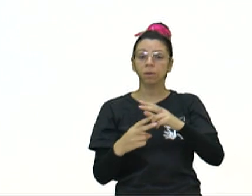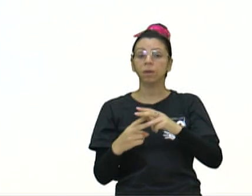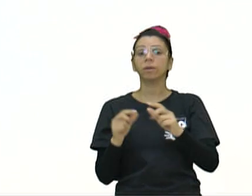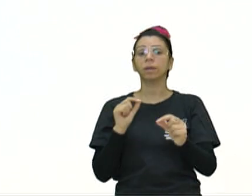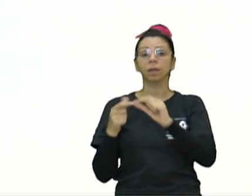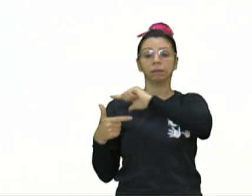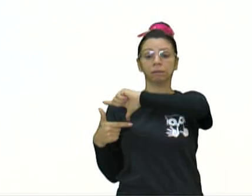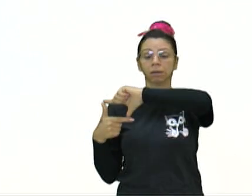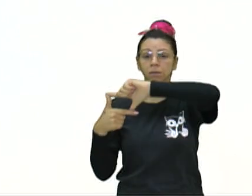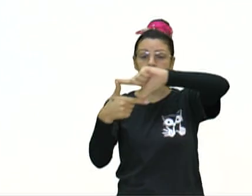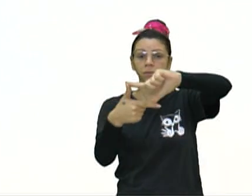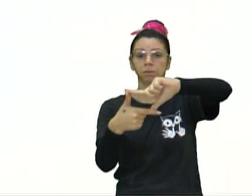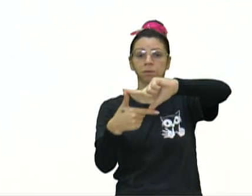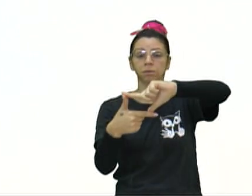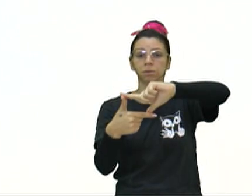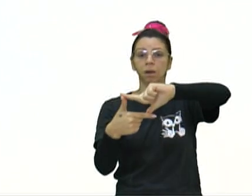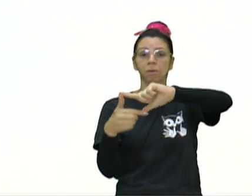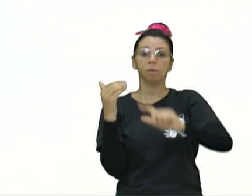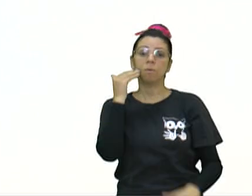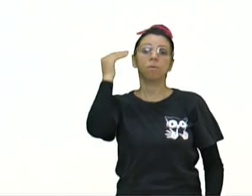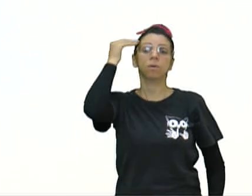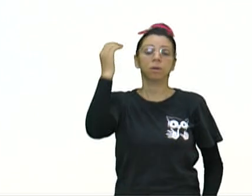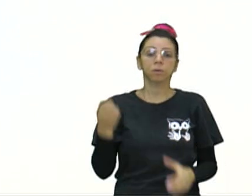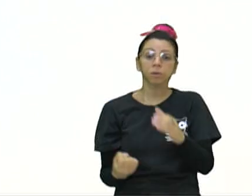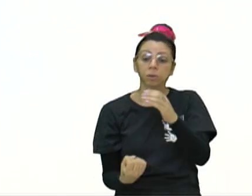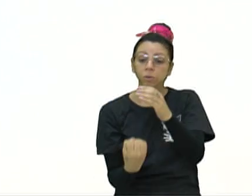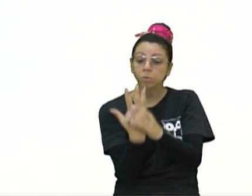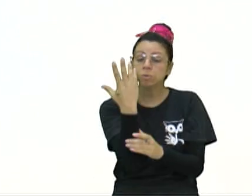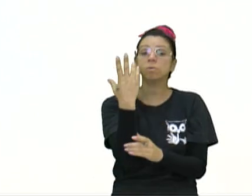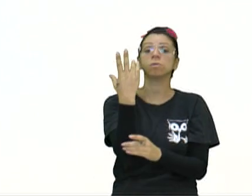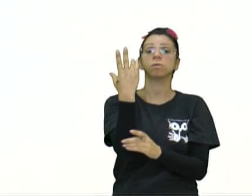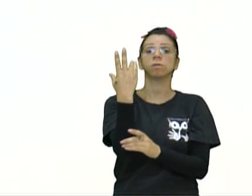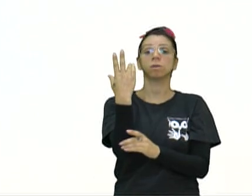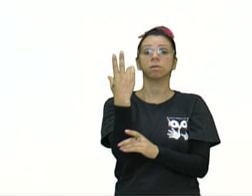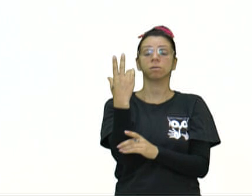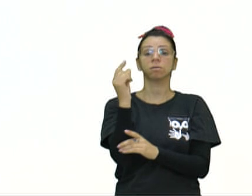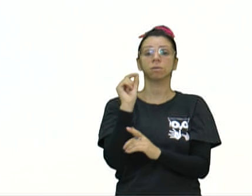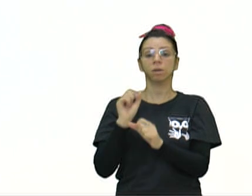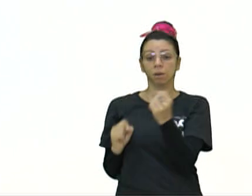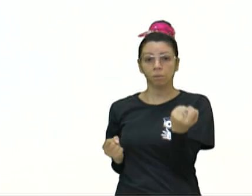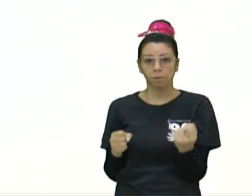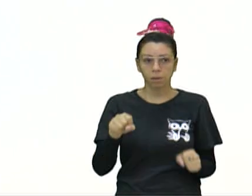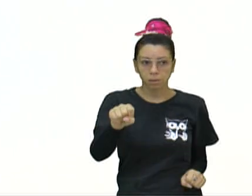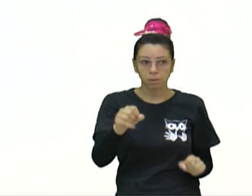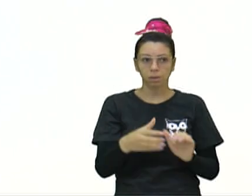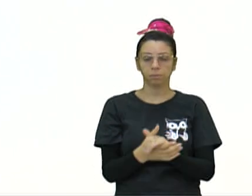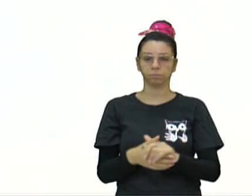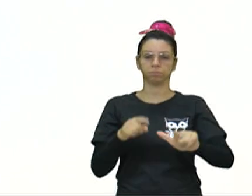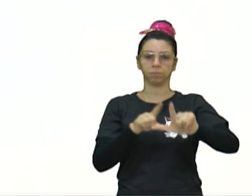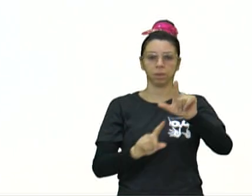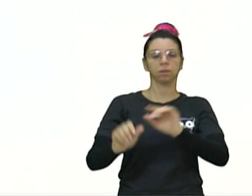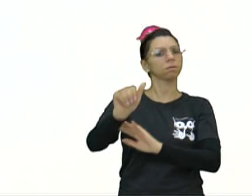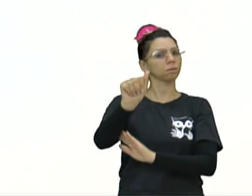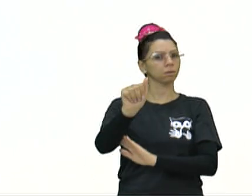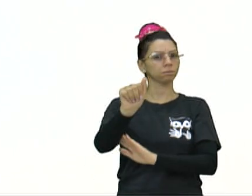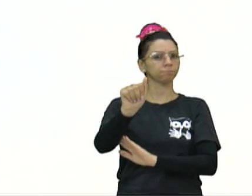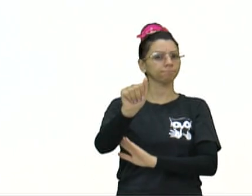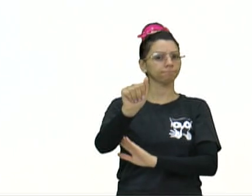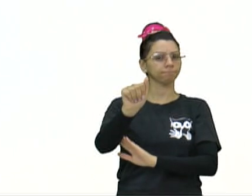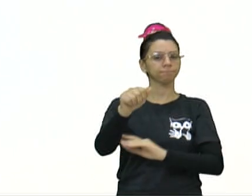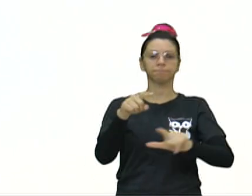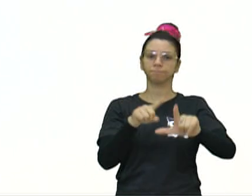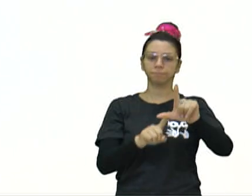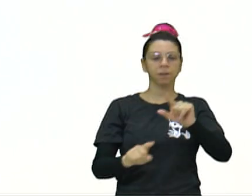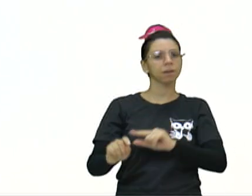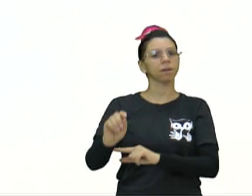origem ao Taekwondo? Letra A, Karatê e Kung Fu. Letra B, Judô e Taekyon. Letra